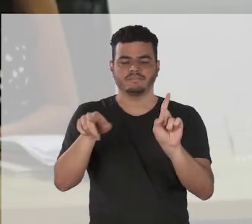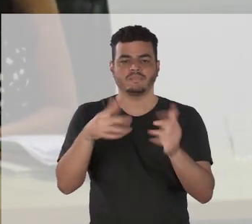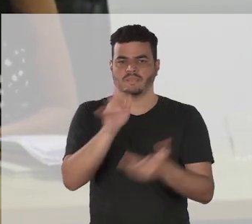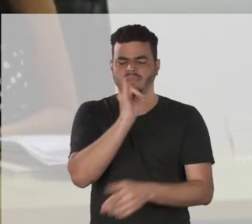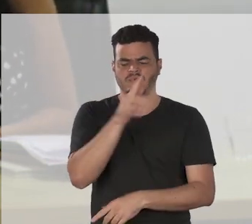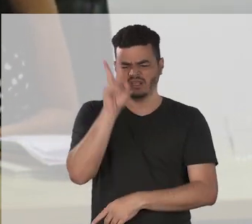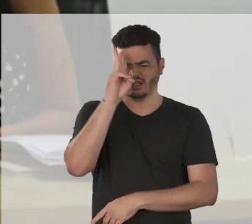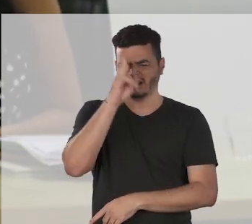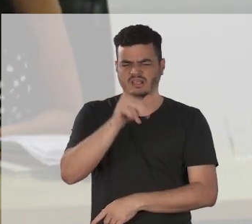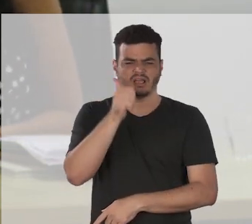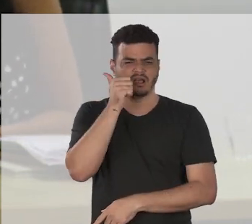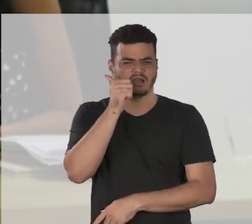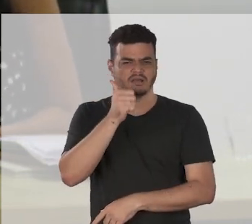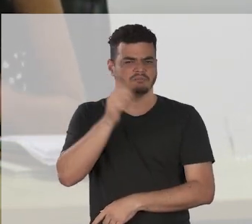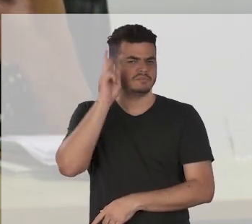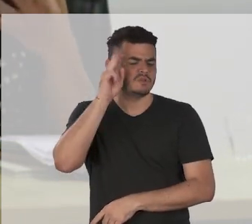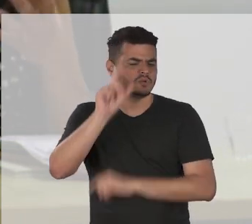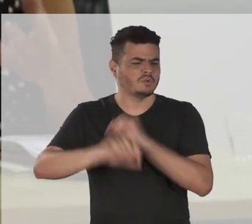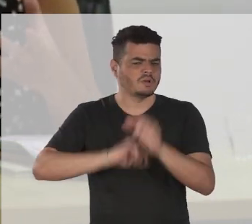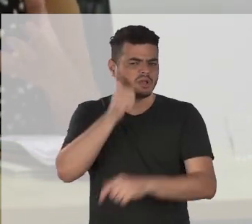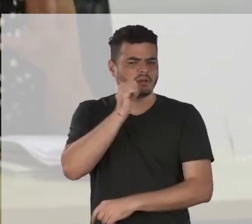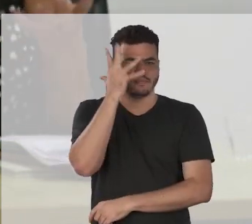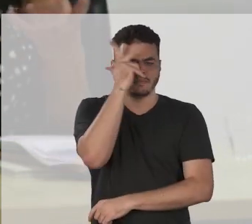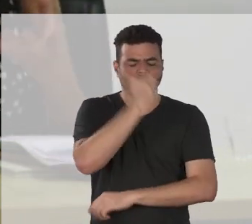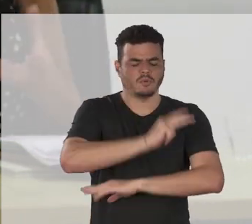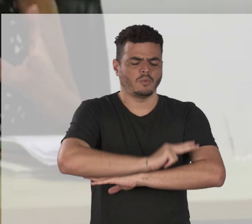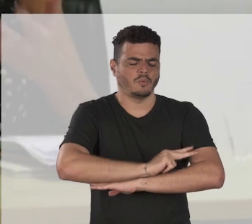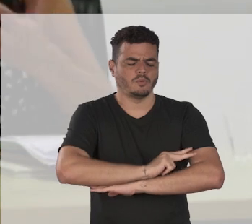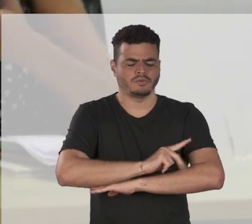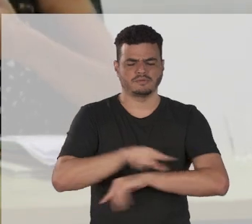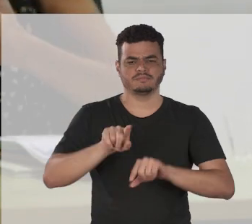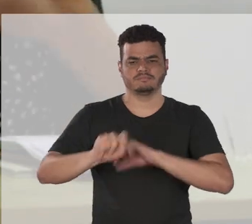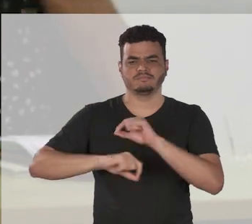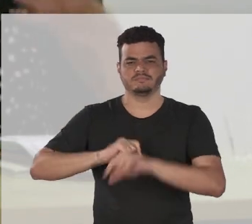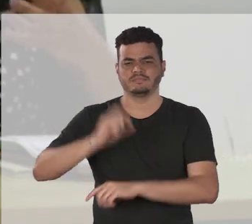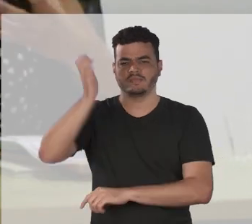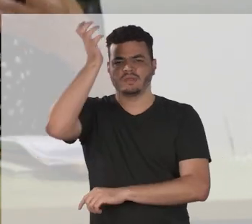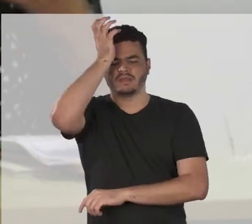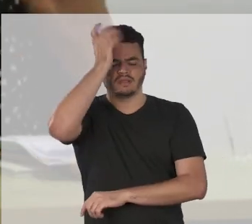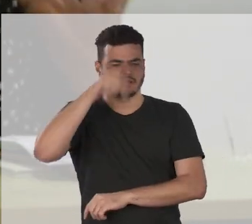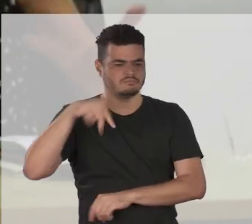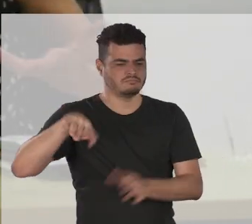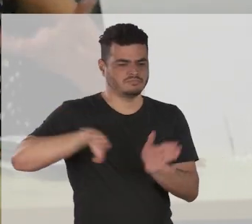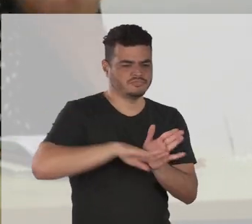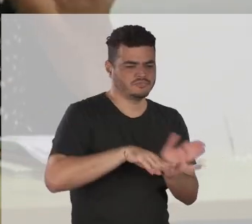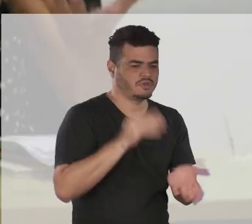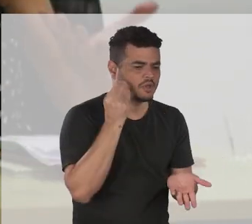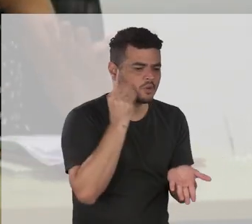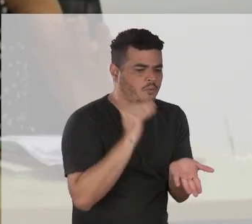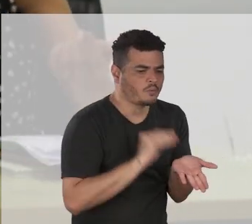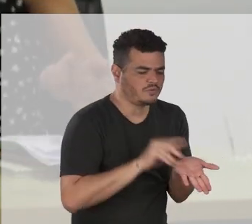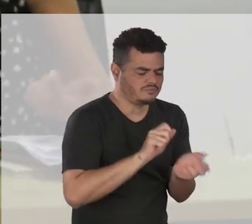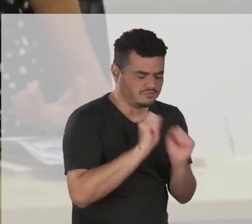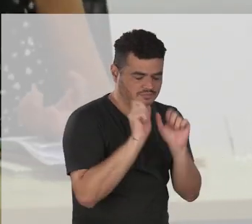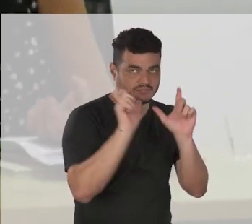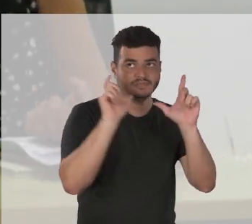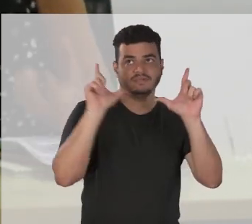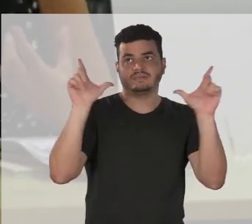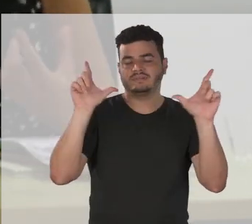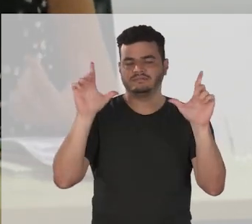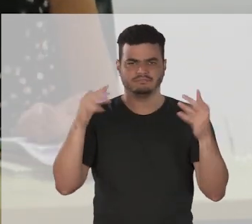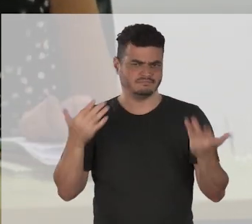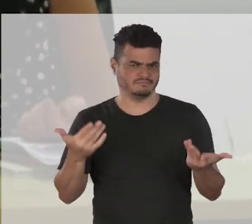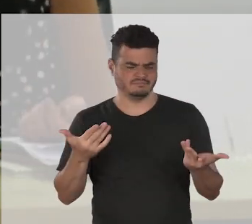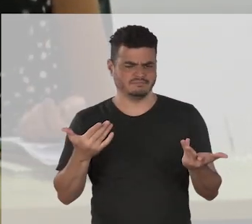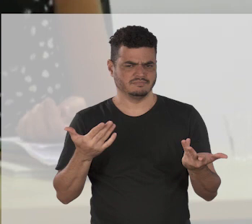o que passa com a Bela Adormecida? O que acontece com o príncipe que dá o beijo e continuamos contando isso,